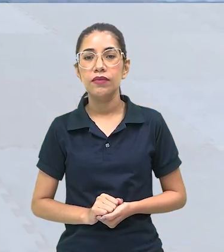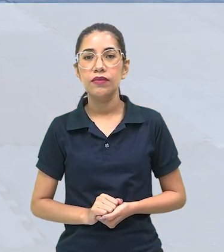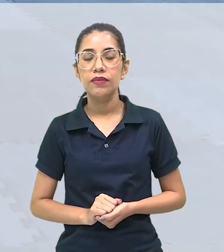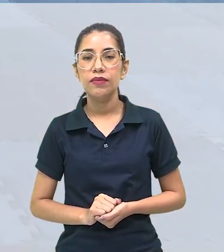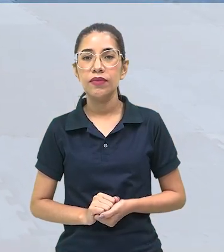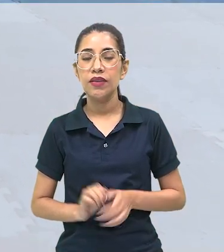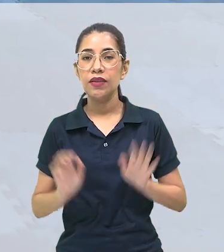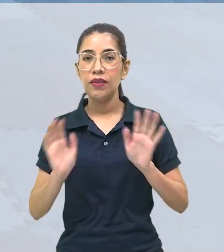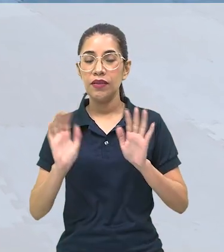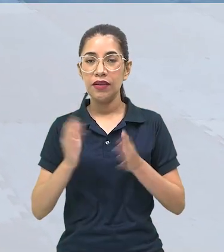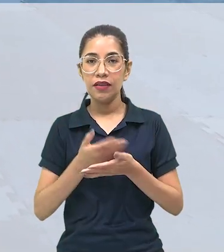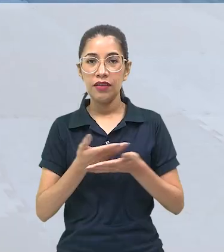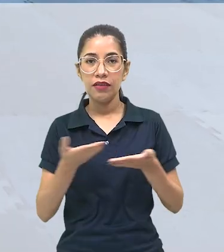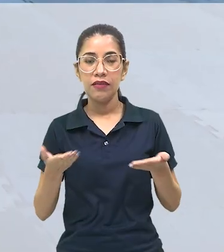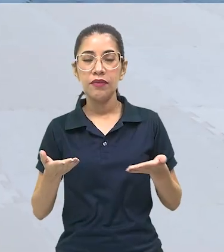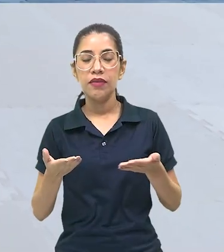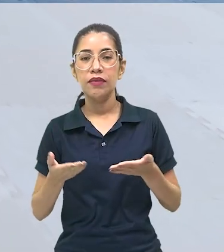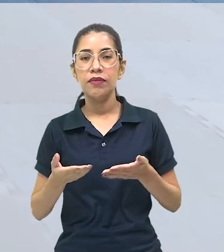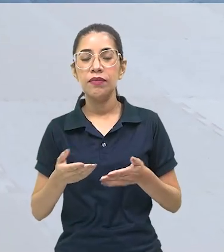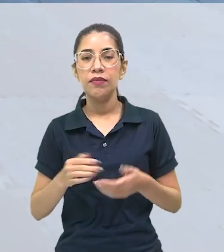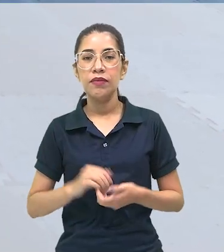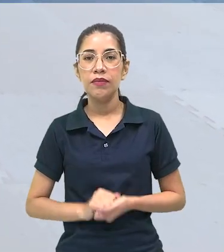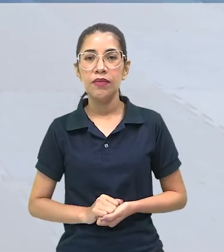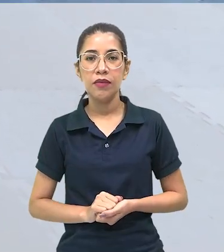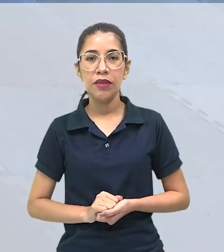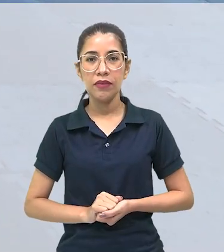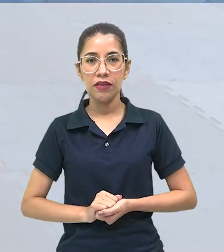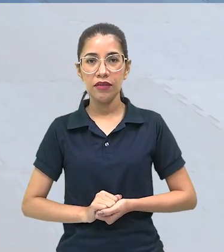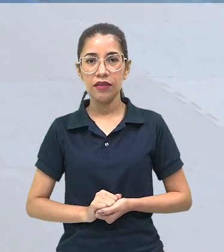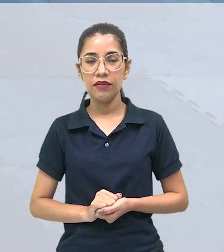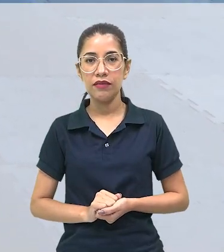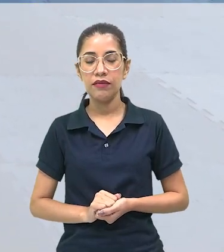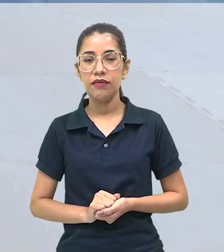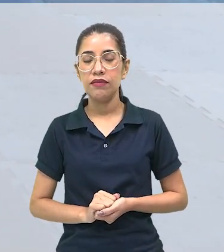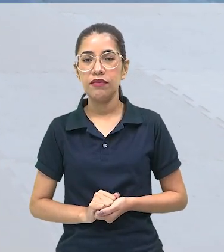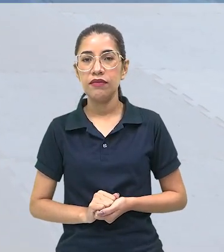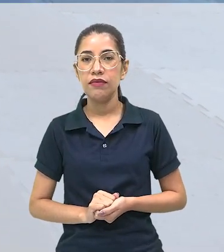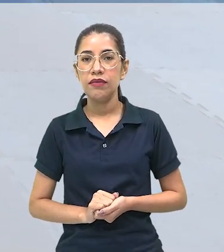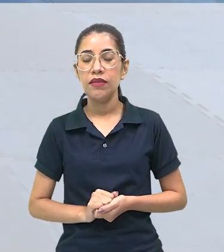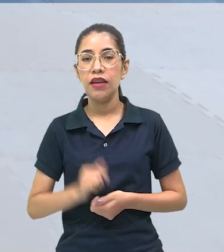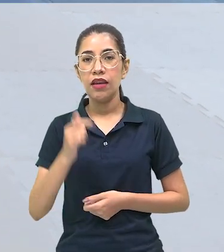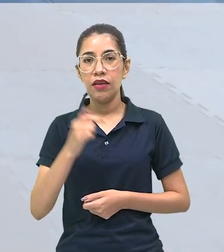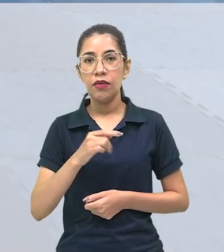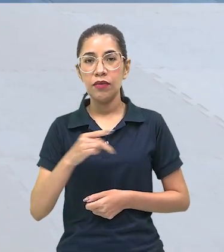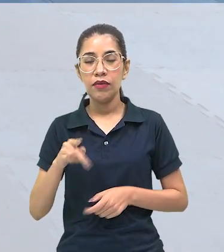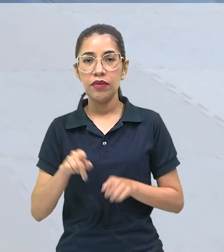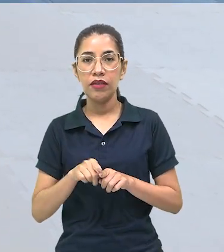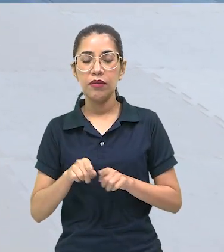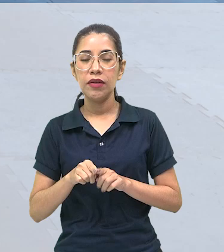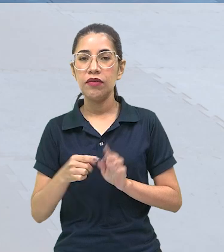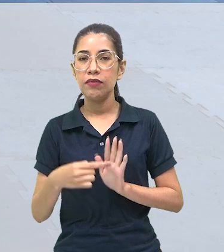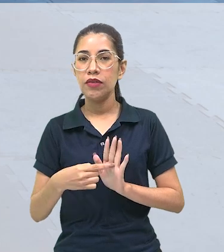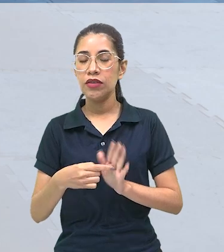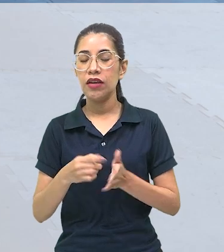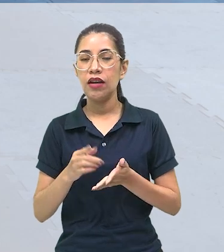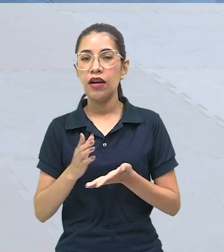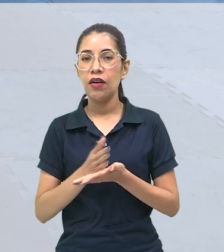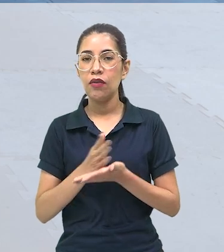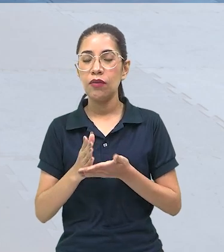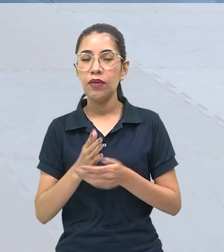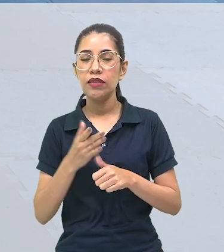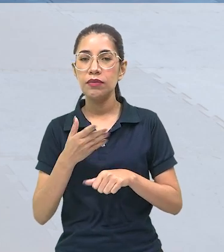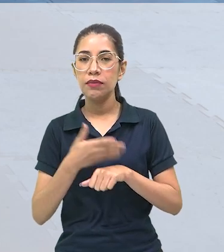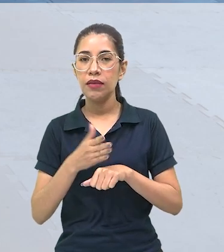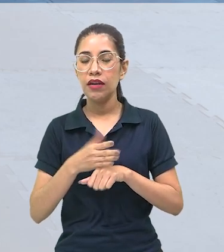Olá, gente! Então estamos aqui no Yama Dojo, eu e meu amigo Messias Amaral, e a gente vai fazer umas demonstrações